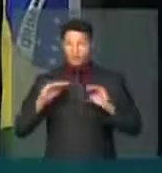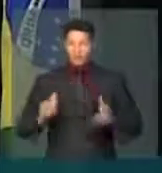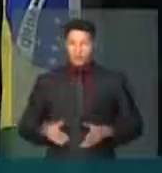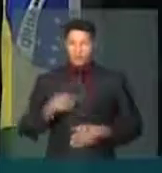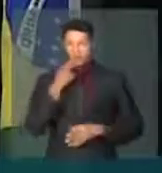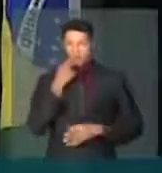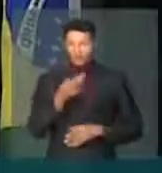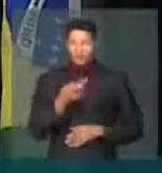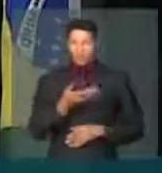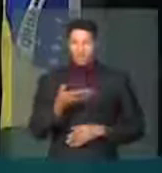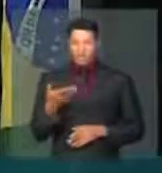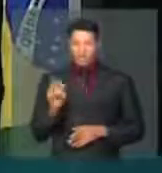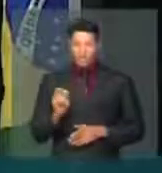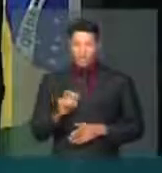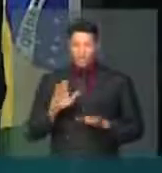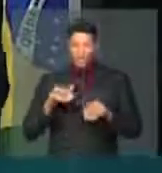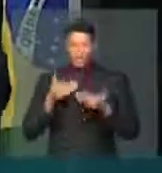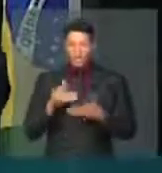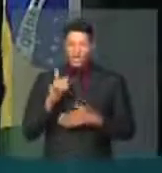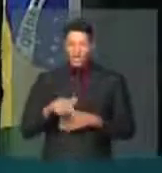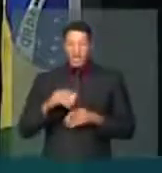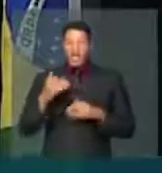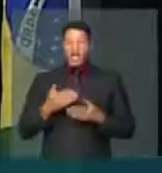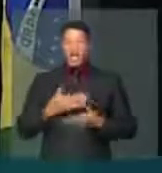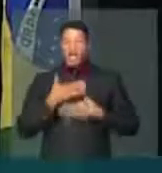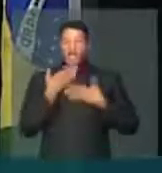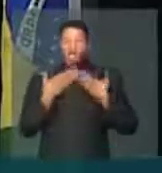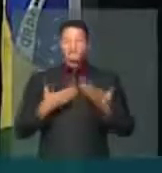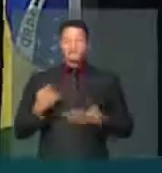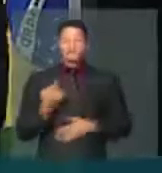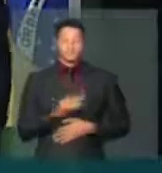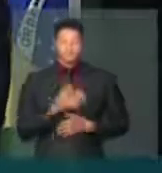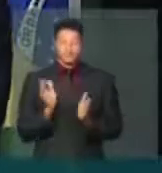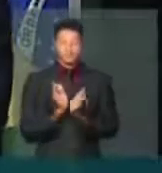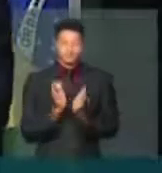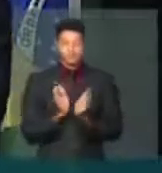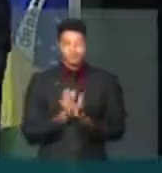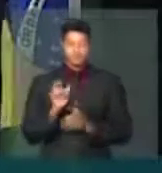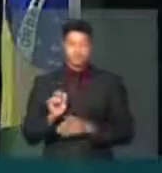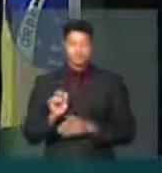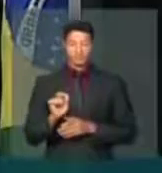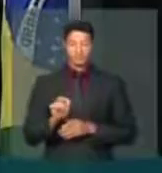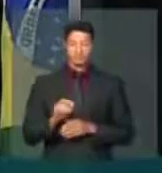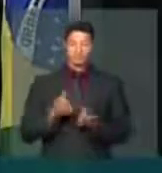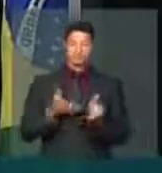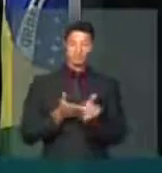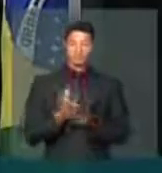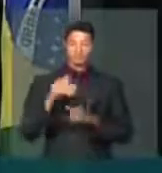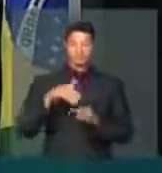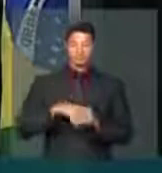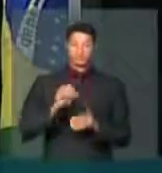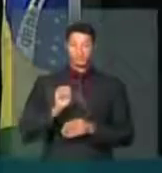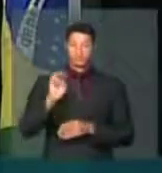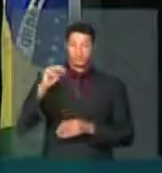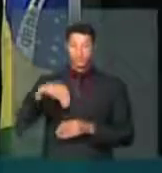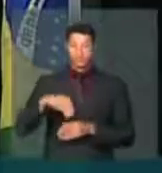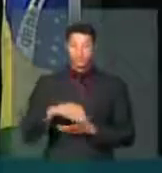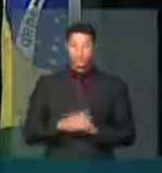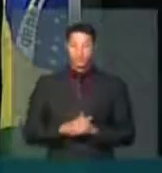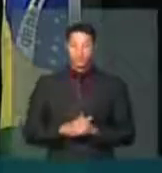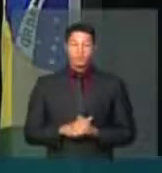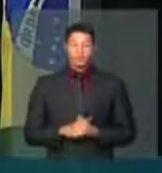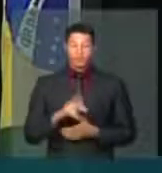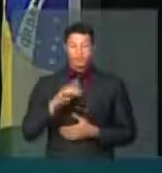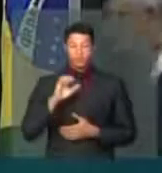para dizer quais são as motivações do nosso partido de encaminhar o voto sim